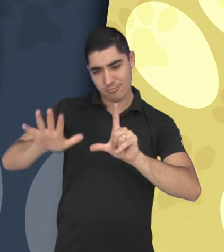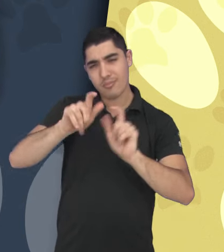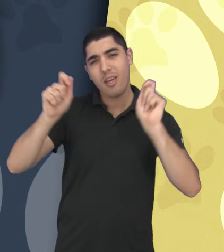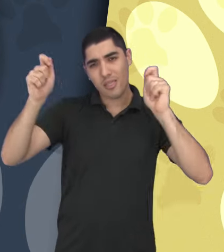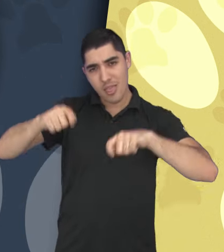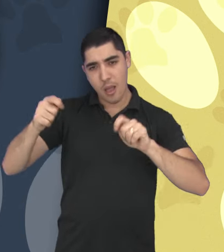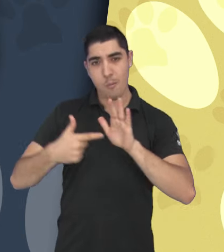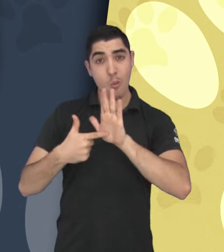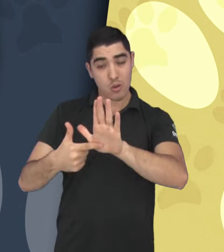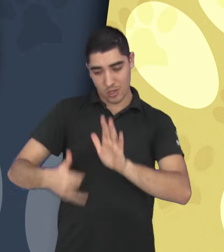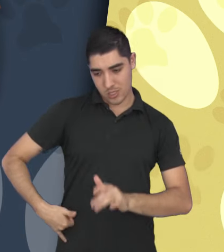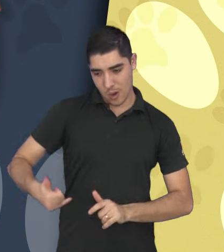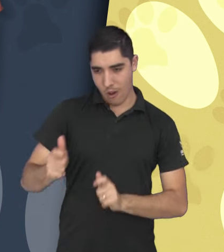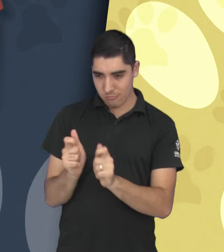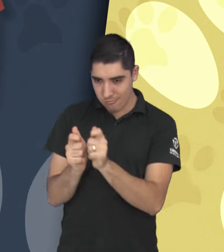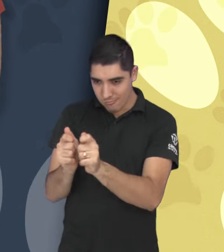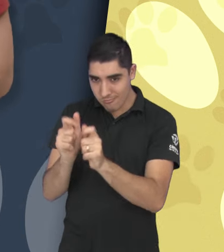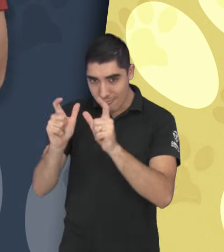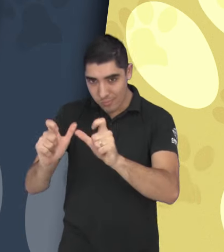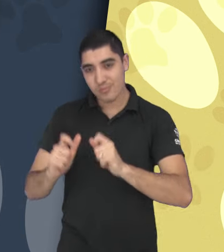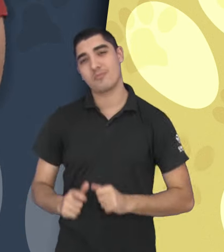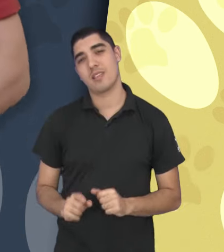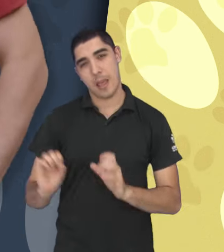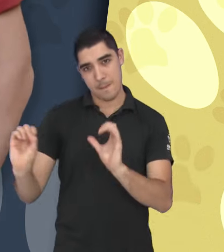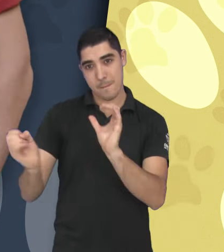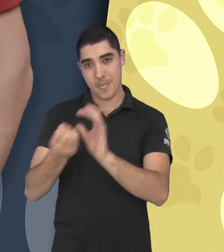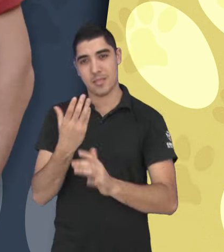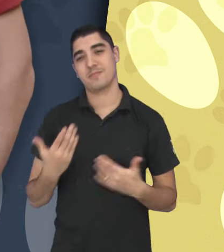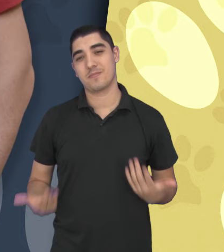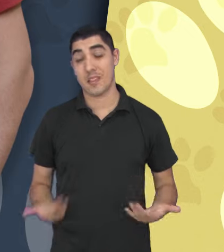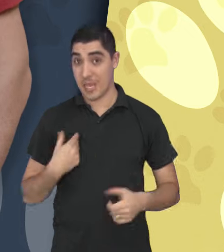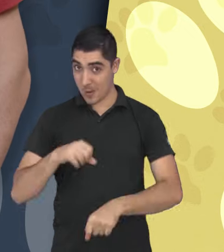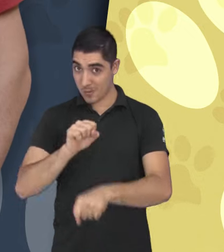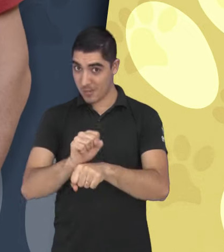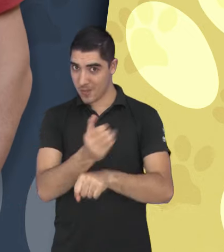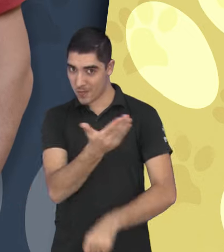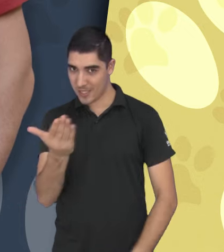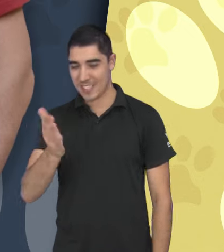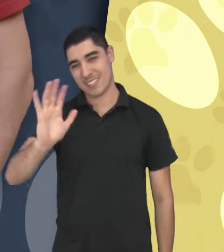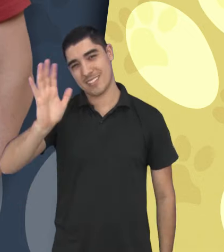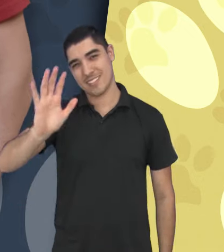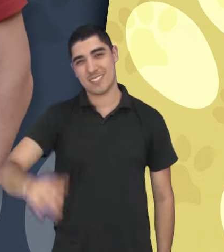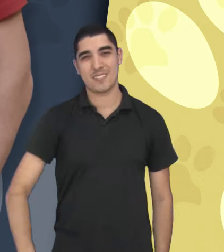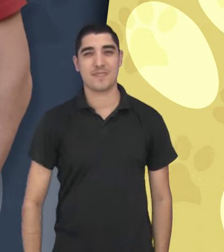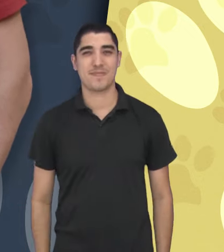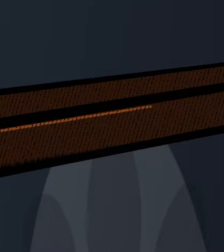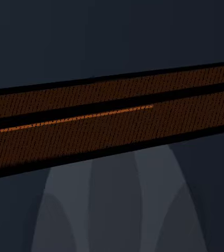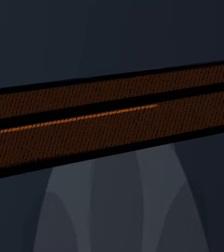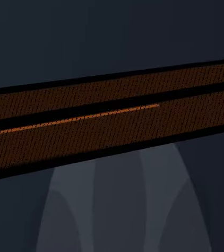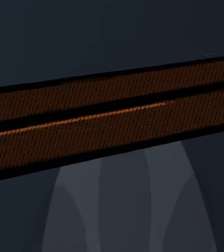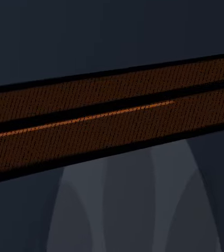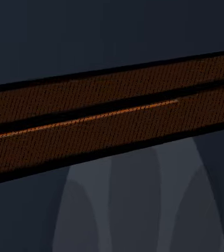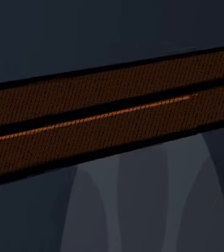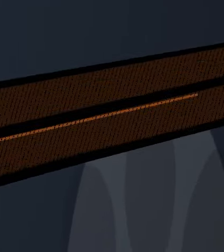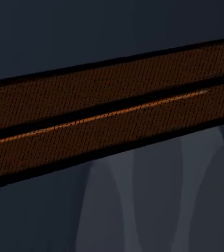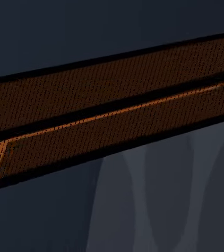Dá pra acessar apontando a câmera do seu celular pra este QR Code que tá aqui. Eu vou estar esperando. Até mais!